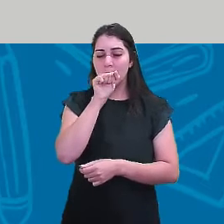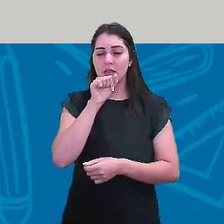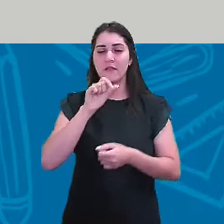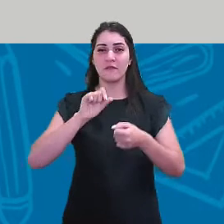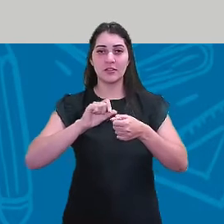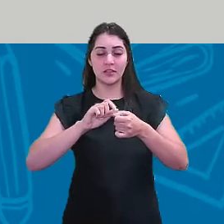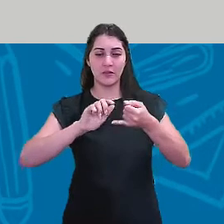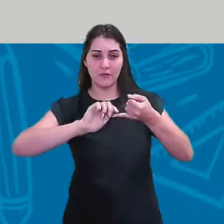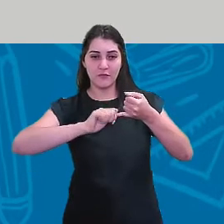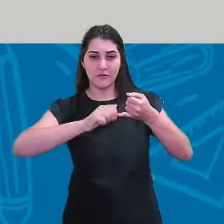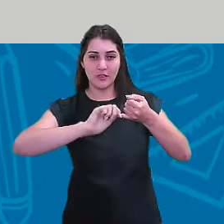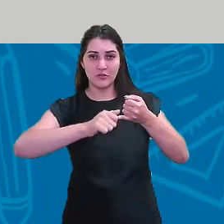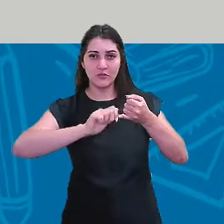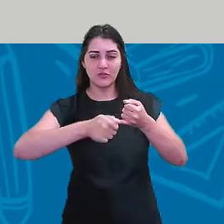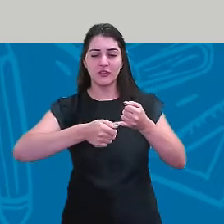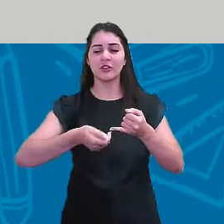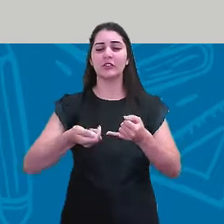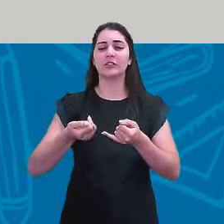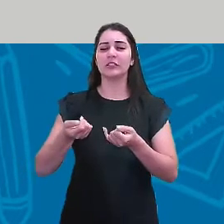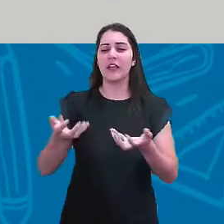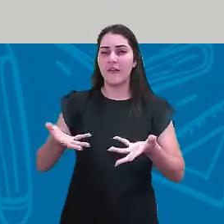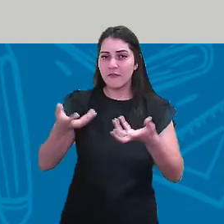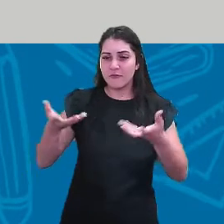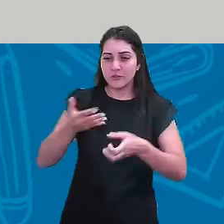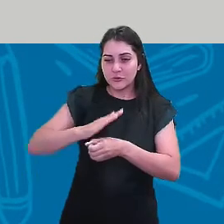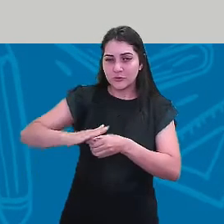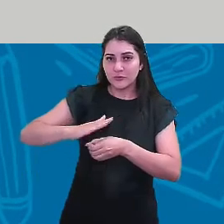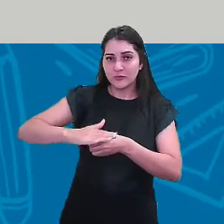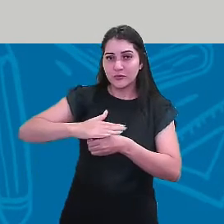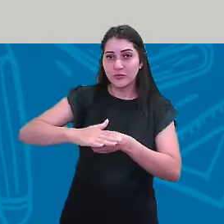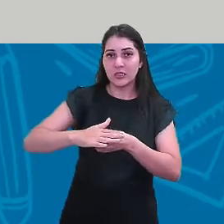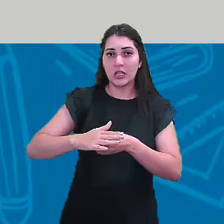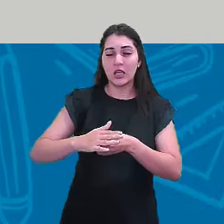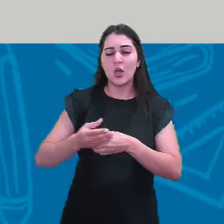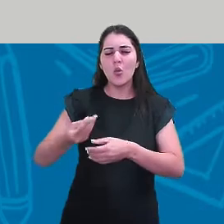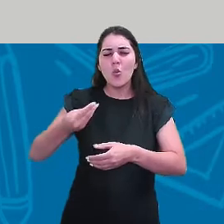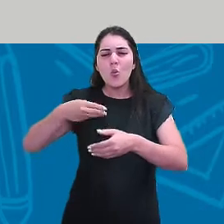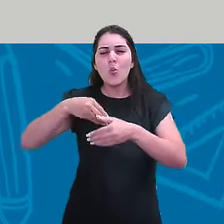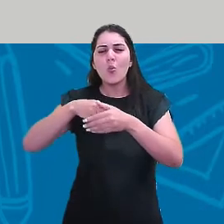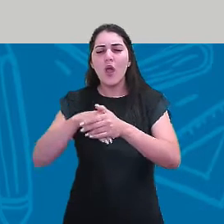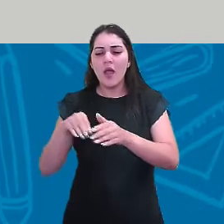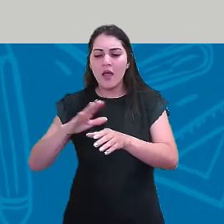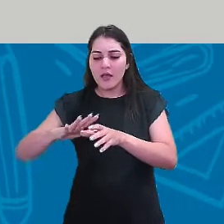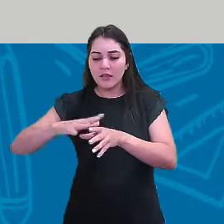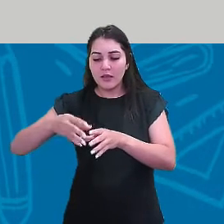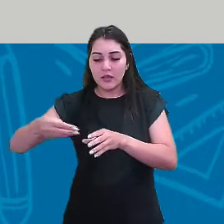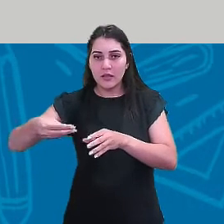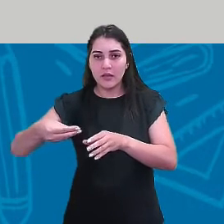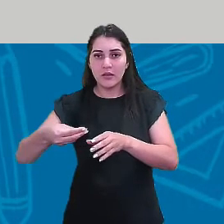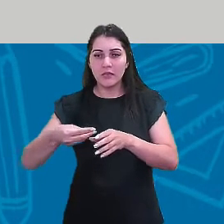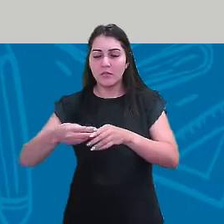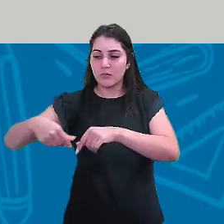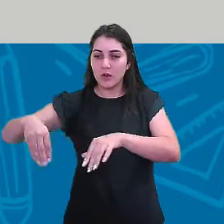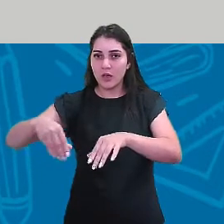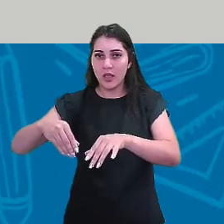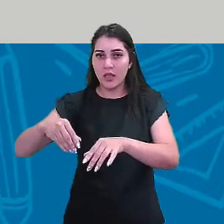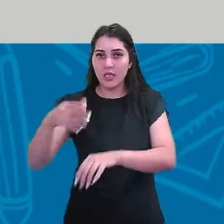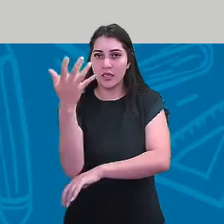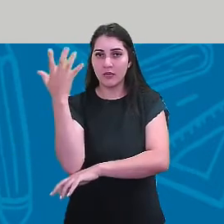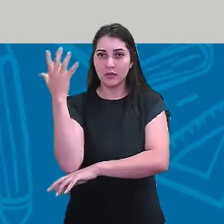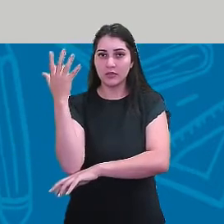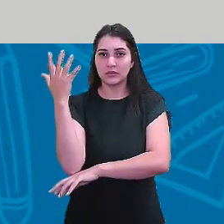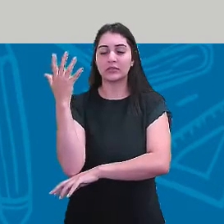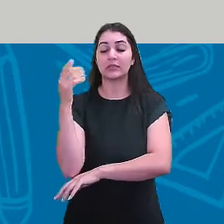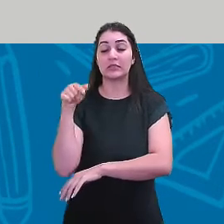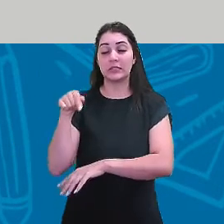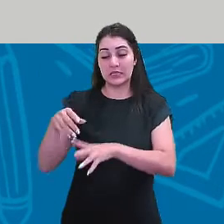aquela verdura, aquele legume, guarda a casca para a gente colocar na planta, que serve de adubo. Pronto, é a